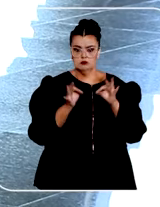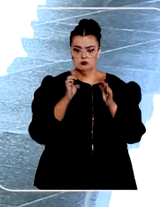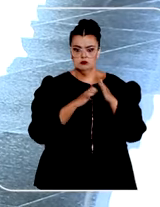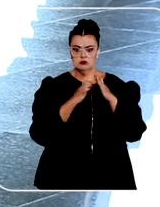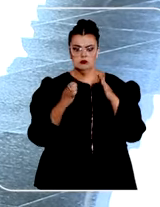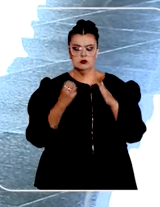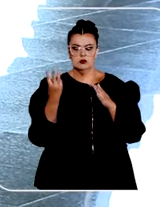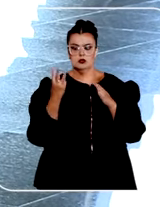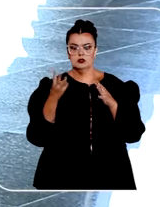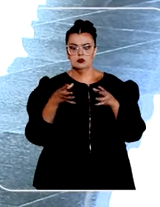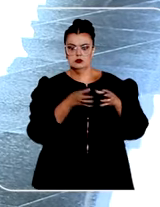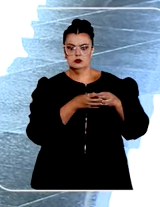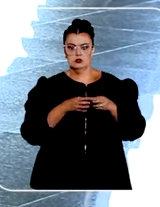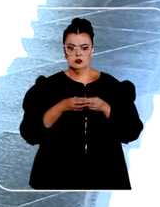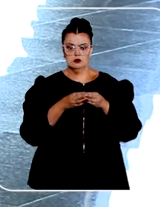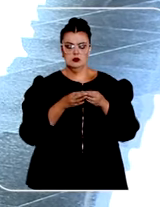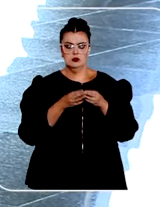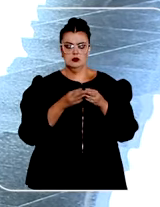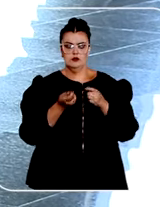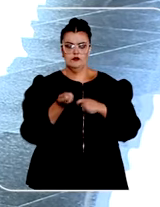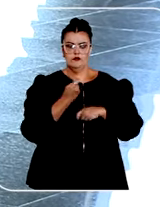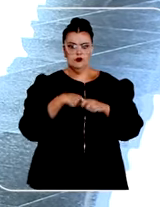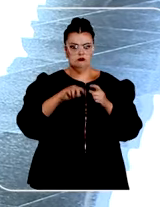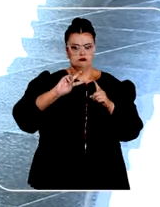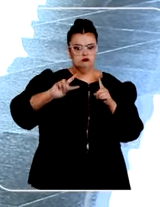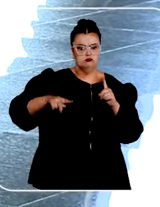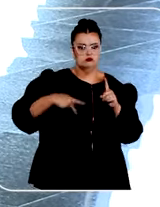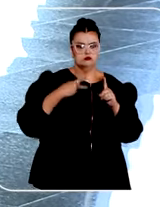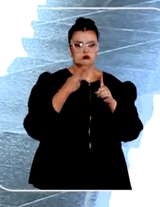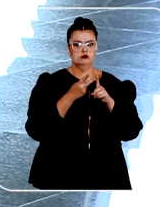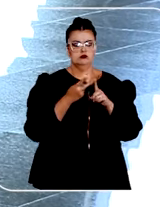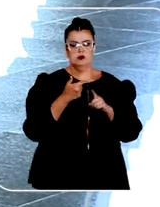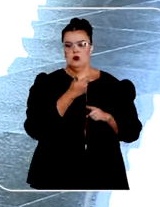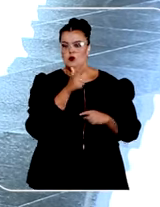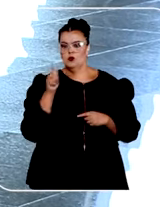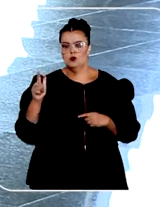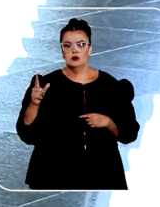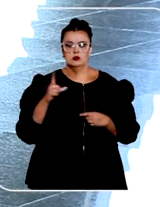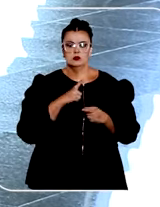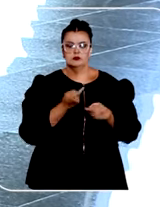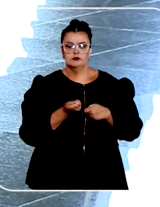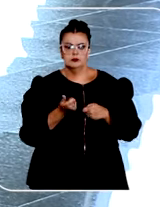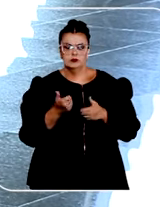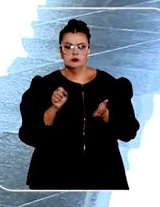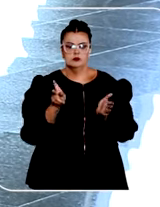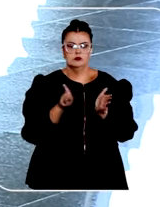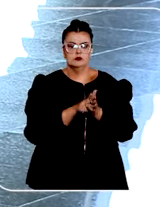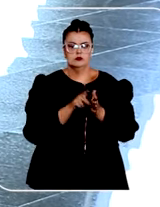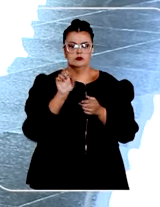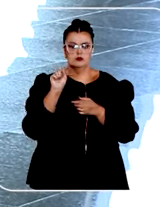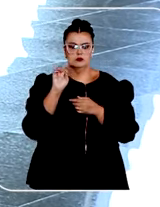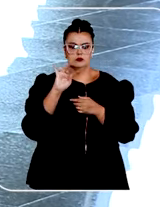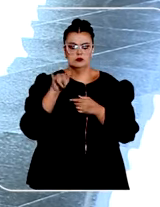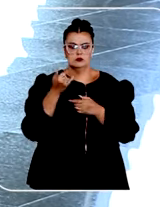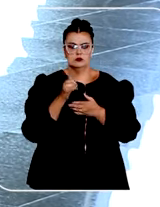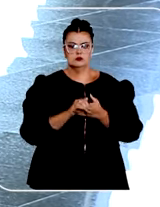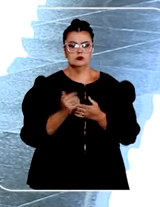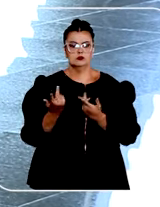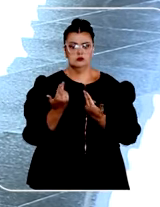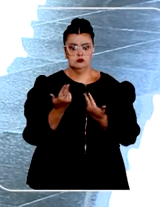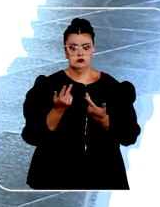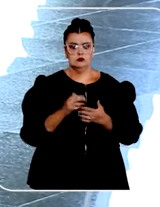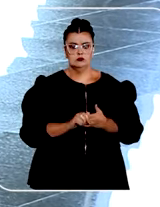terceira turma concluiu que o valor fixado era muito mais alto do que as indenizações estabelecidas pelo STJ em situações